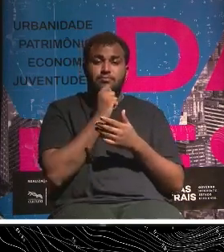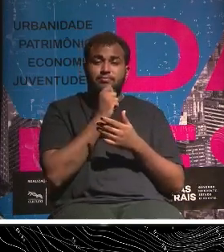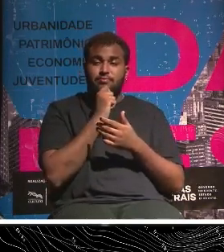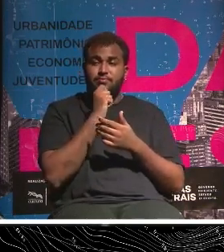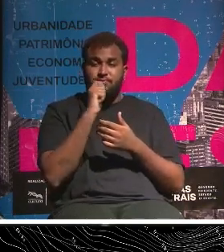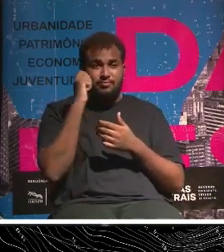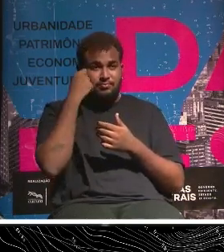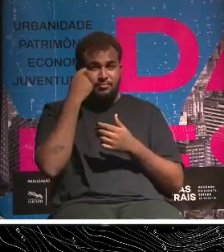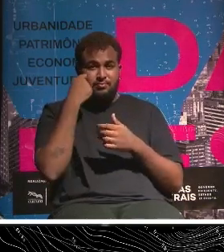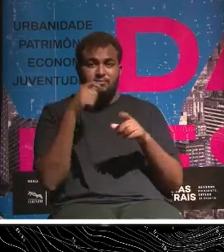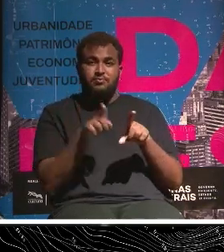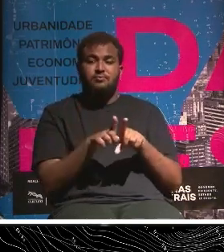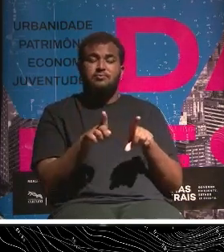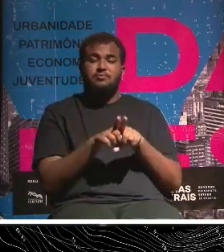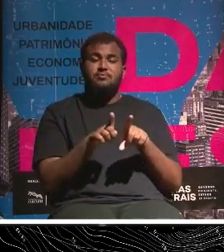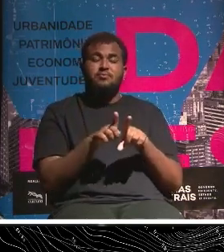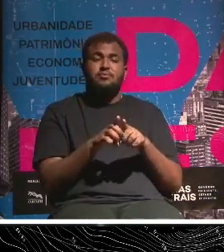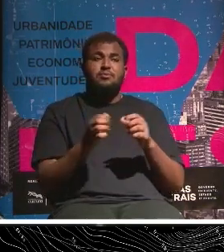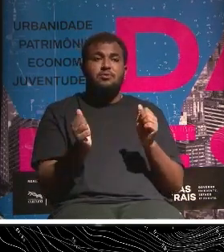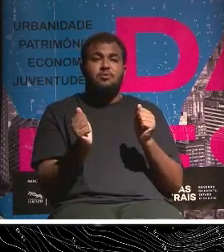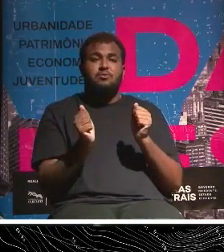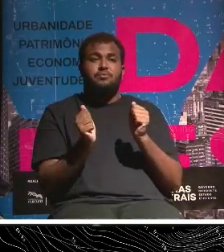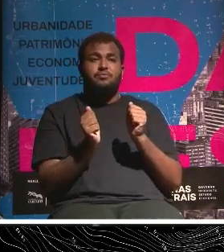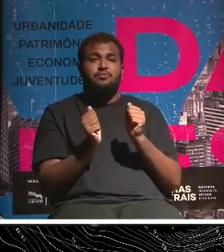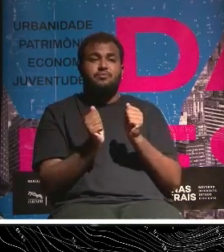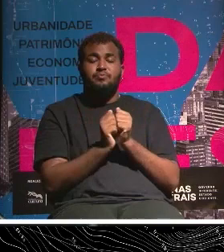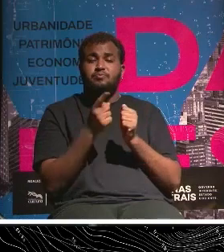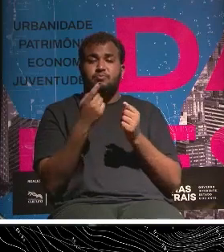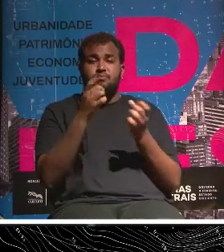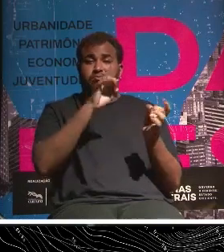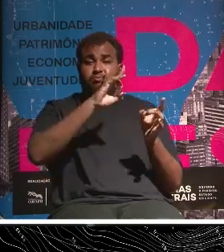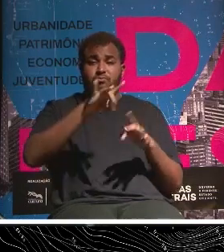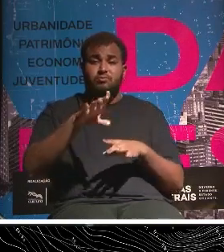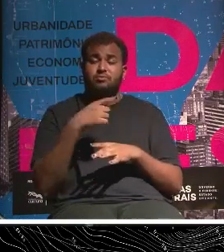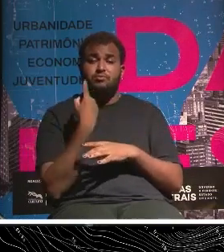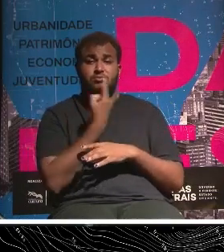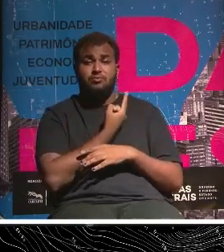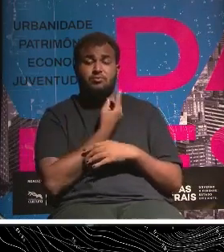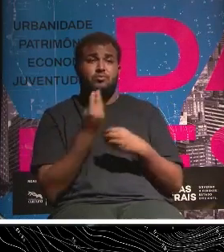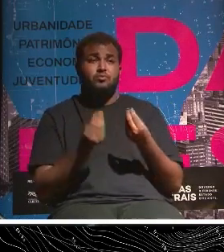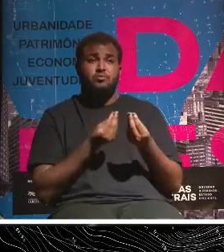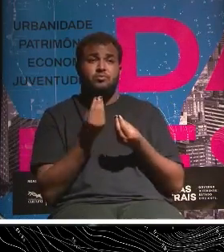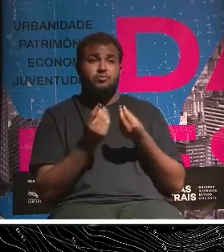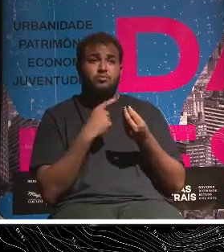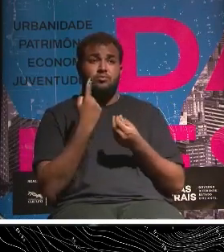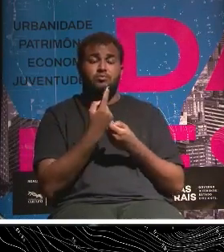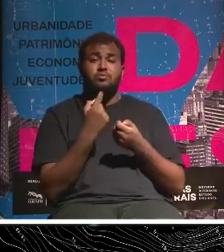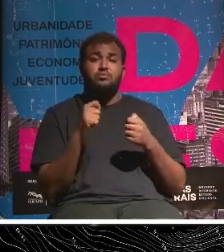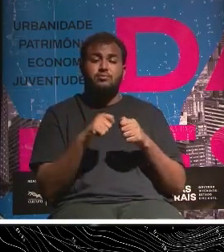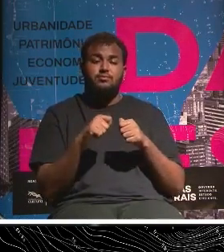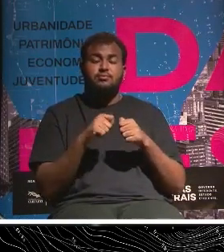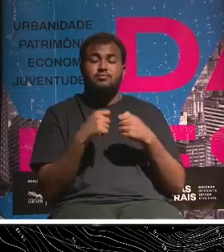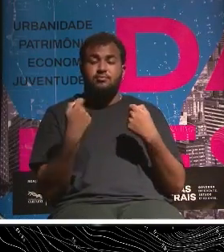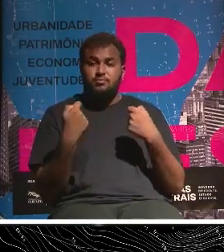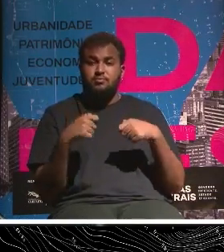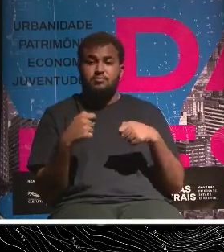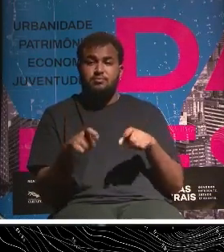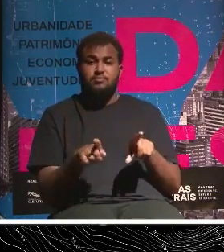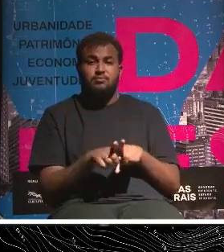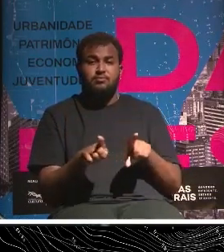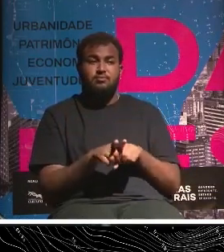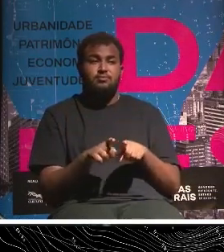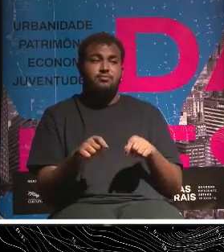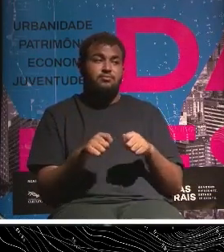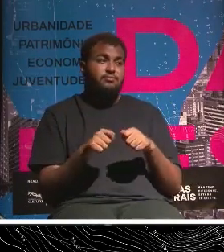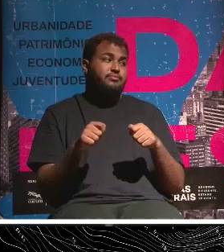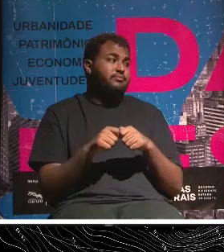esse direito ao lazer que nos é negado e como que a gente pode e precisa pensar nas